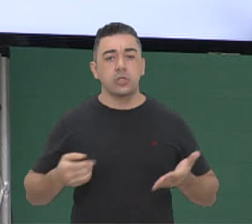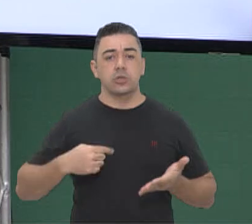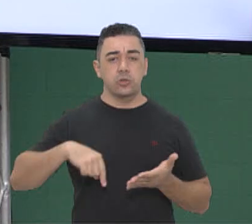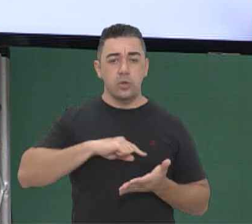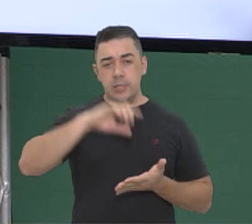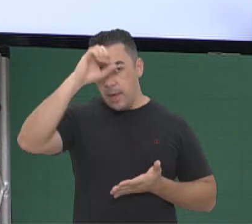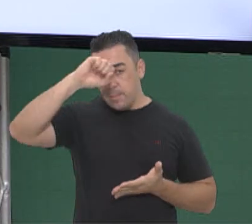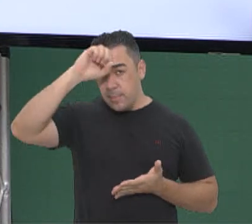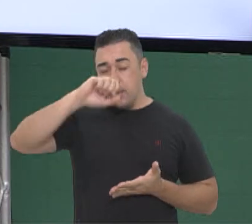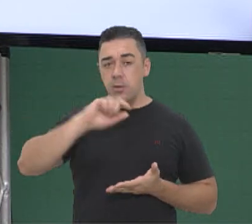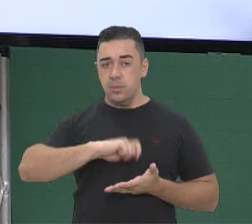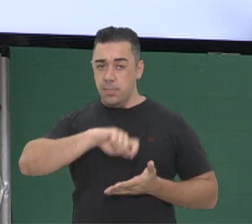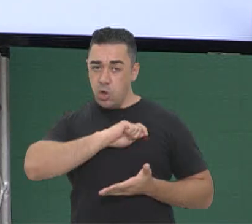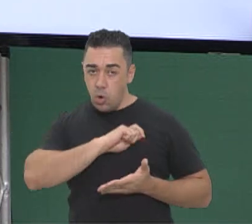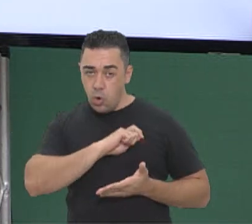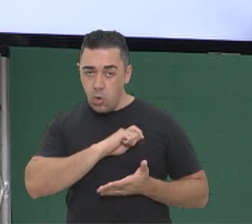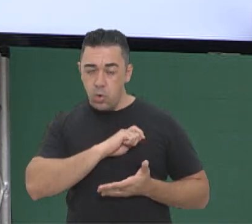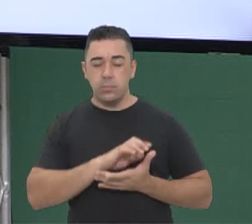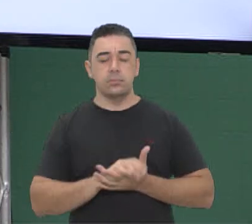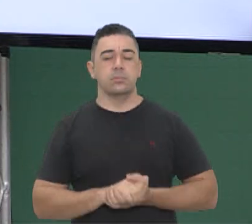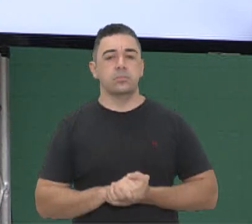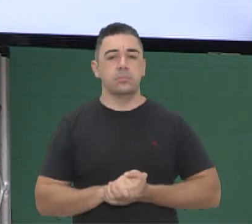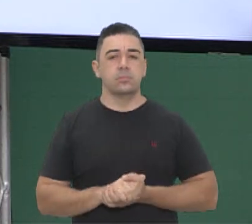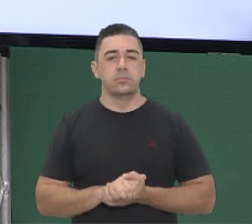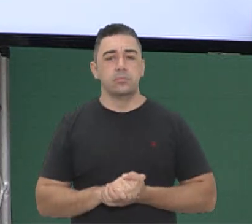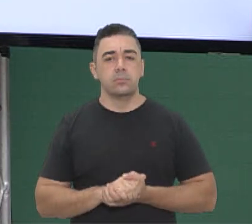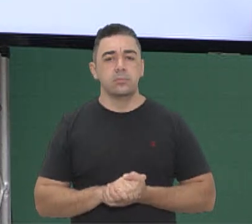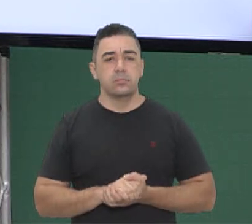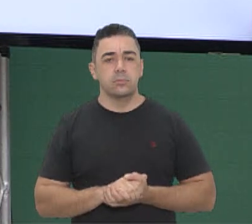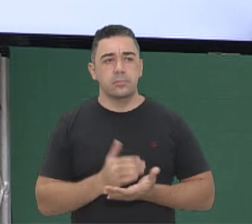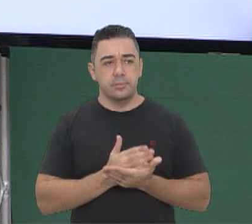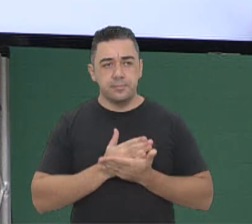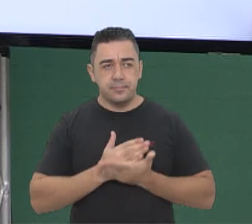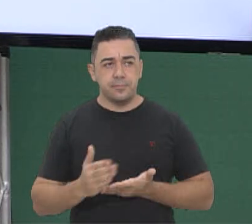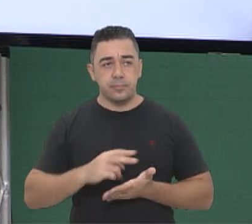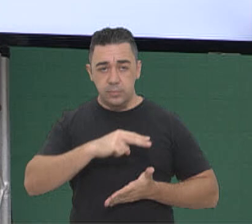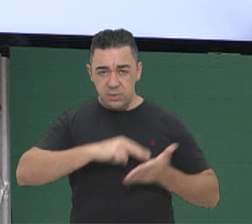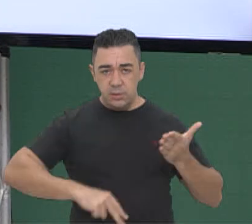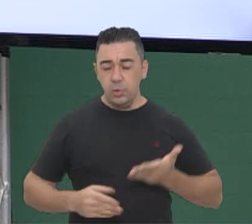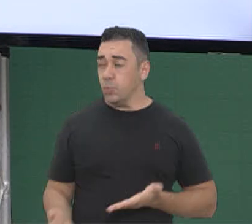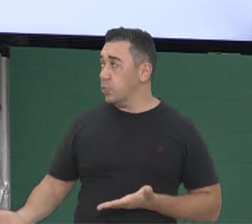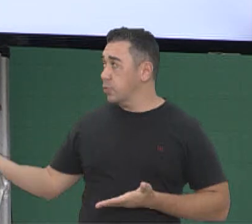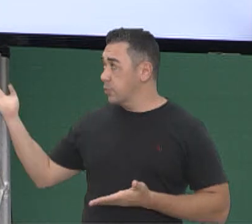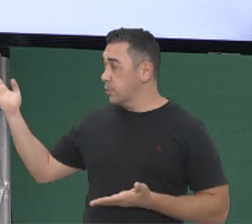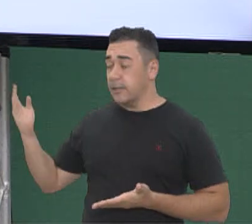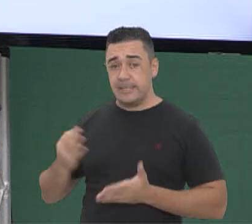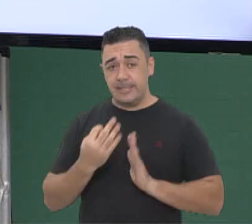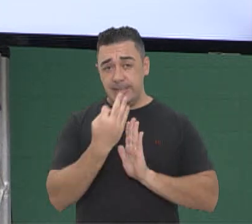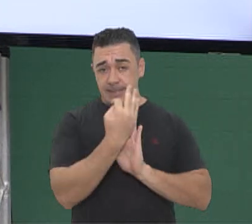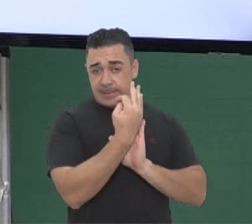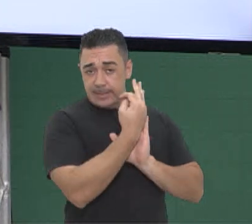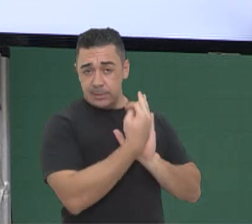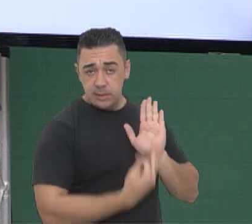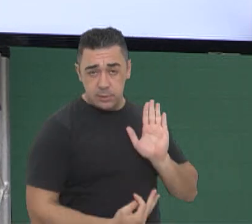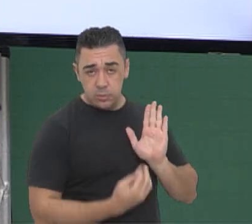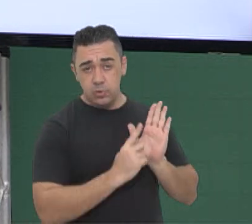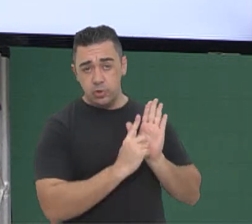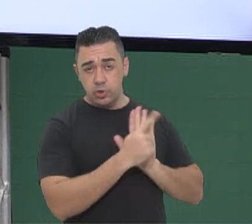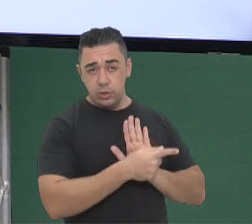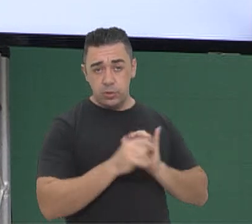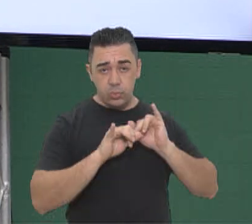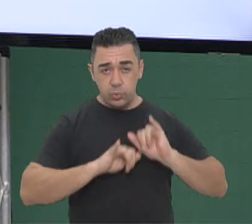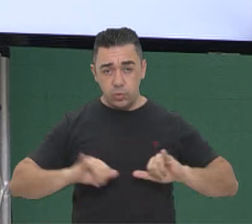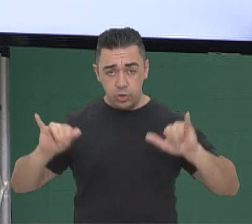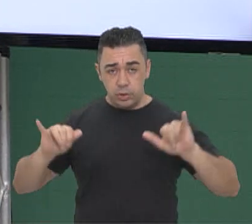aprendendo espanhol, certo? Vamos aqui então. Vamos iniciar a leitura então do nosso gênero textual